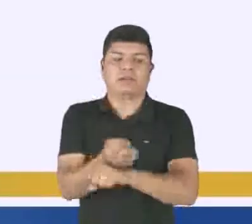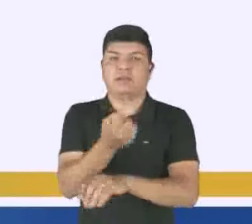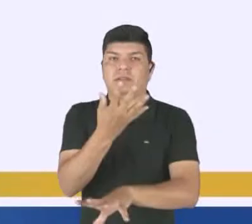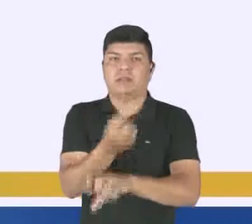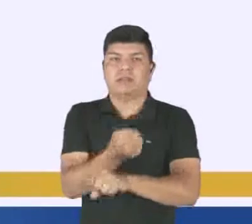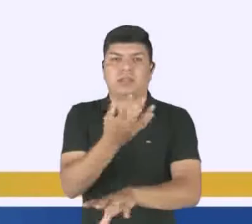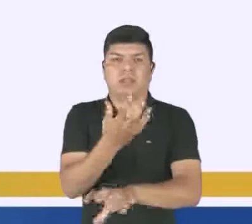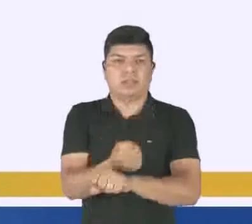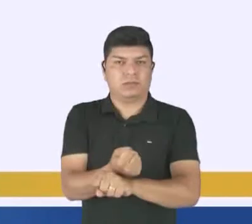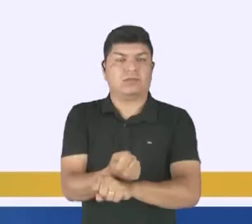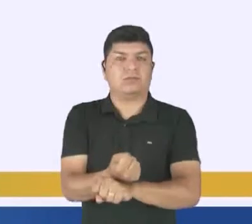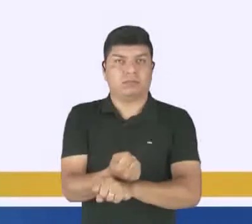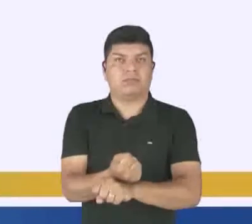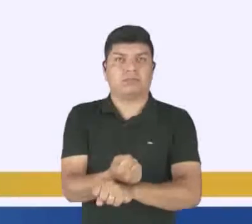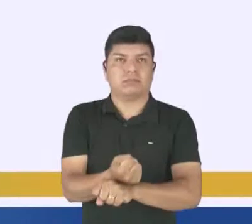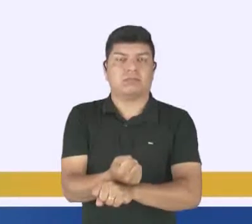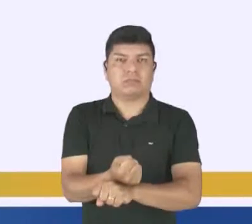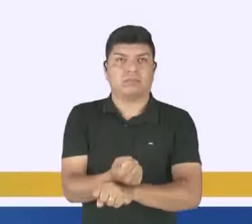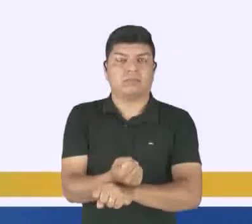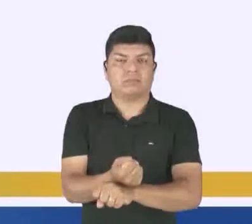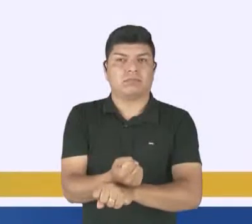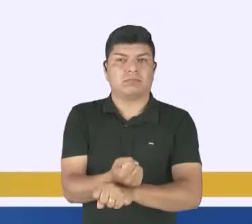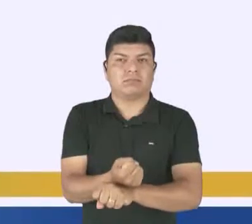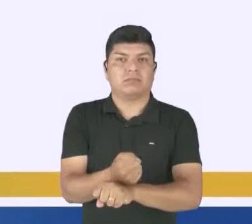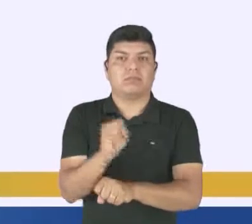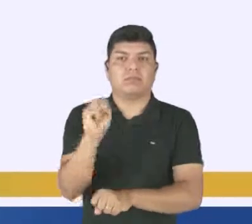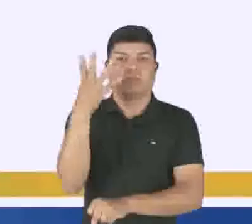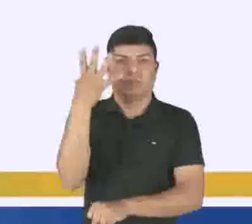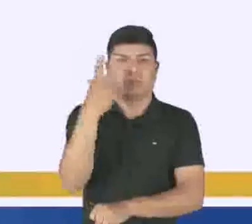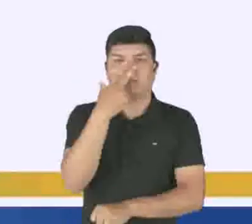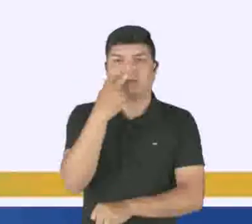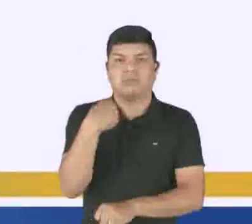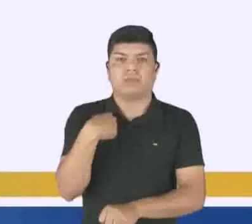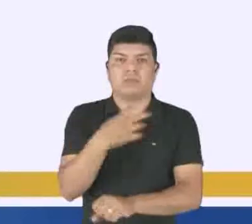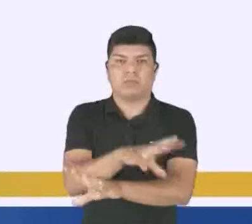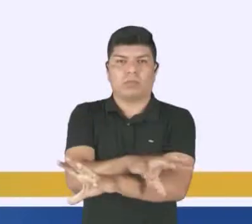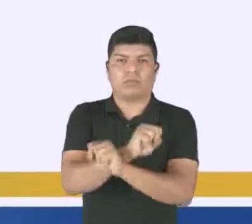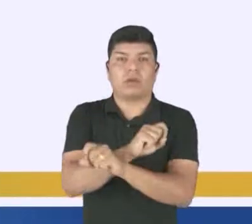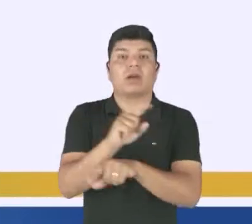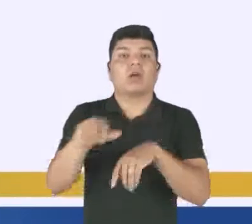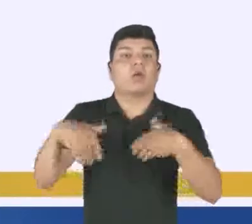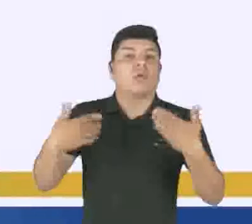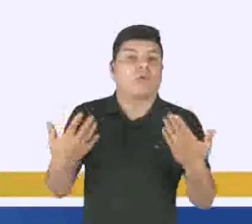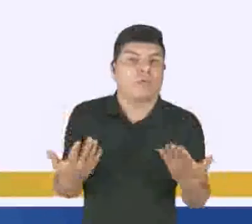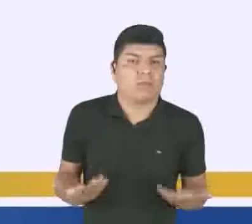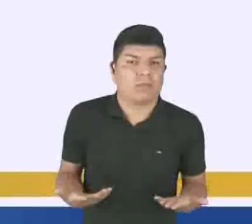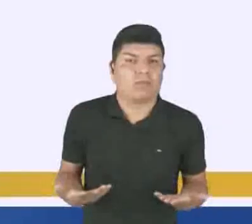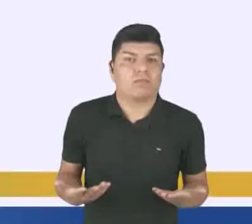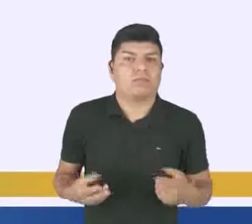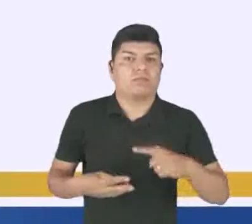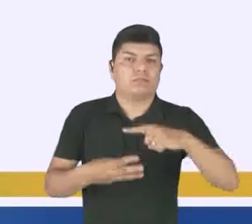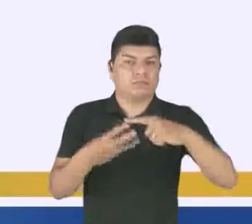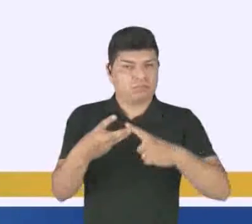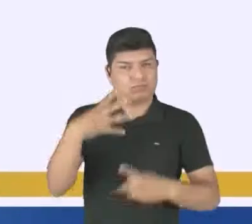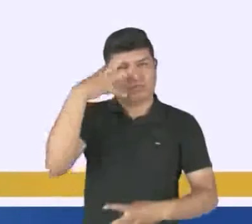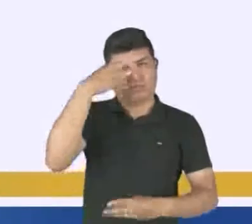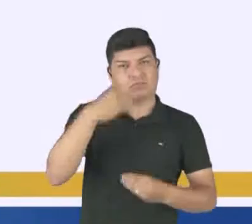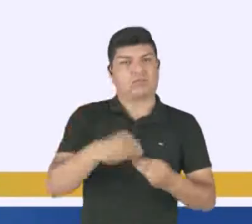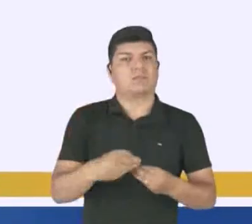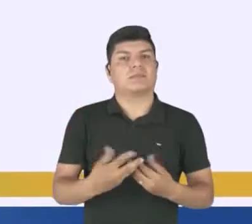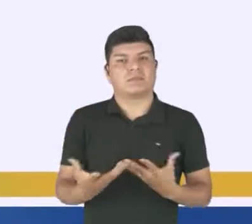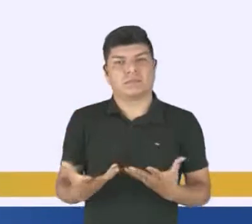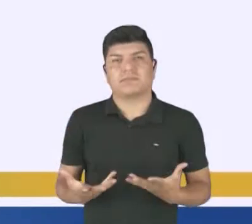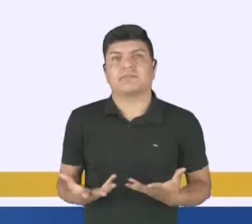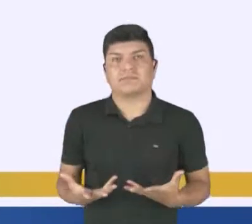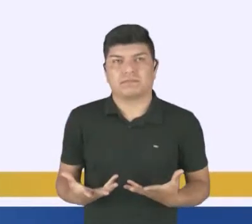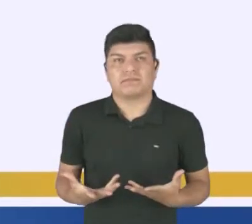que é do extremo, em função de ser um clima semiárido. Então, qual delas é que você já deve saber?